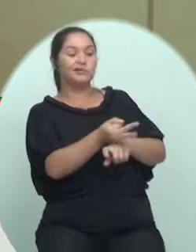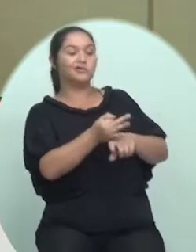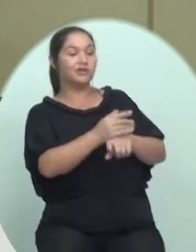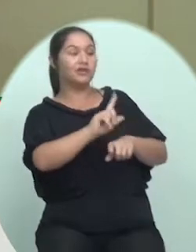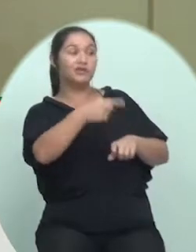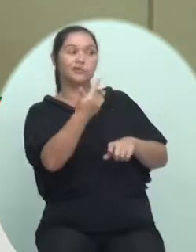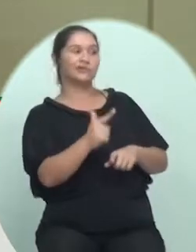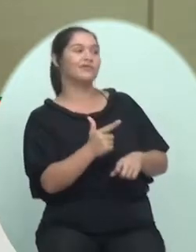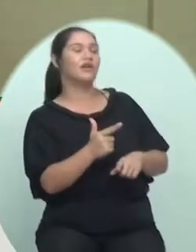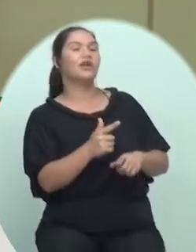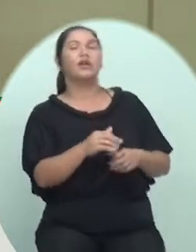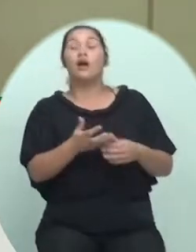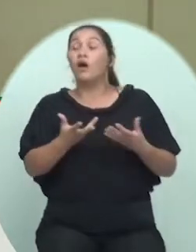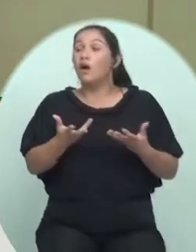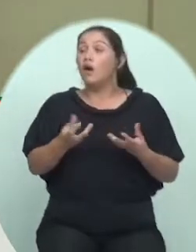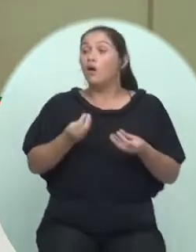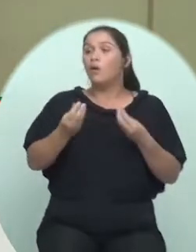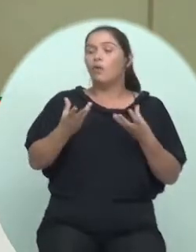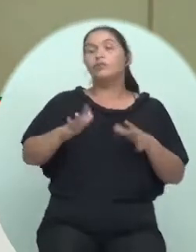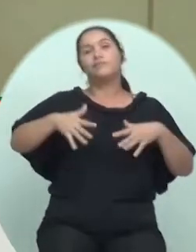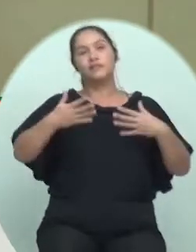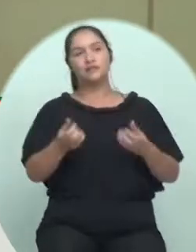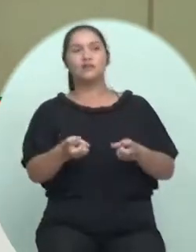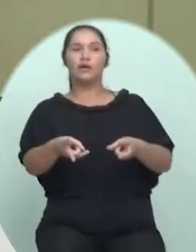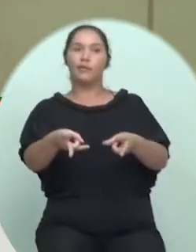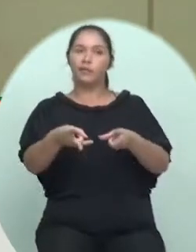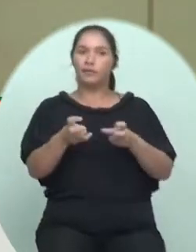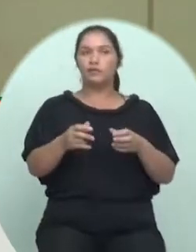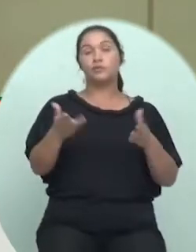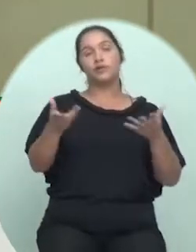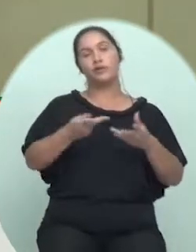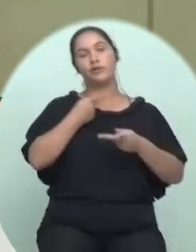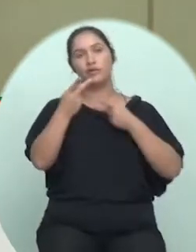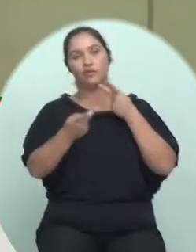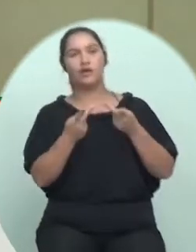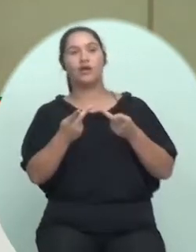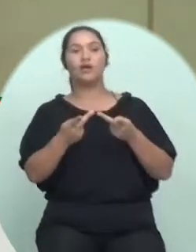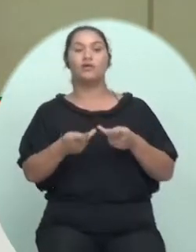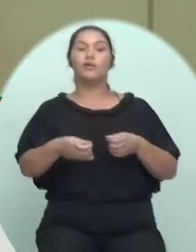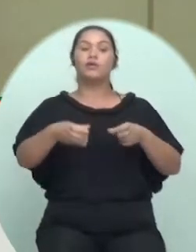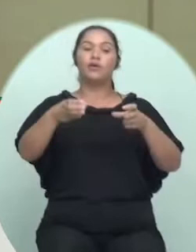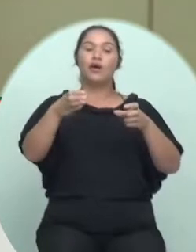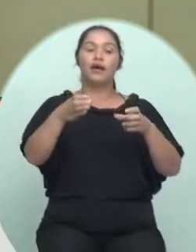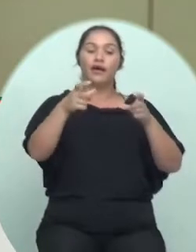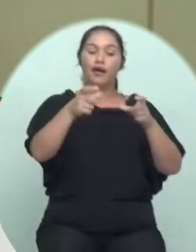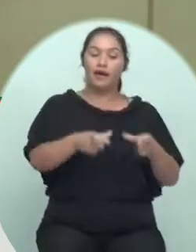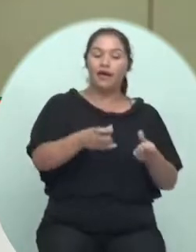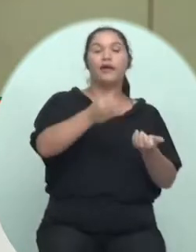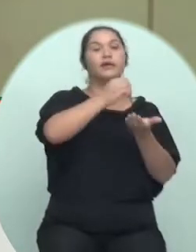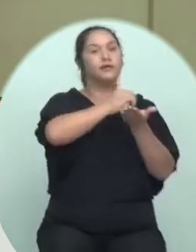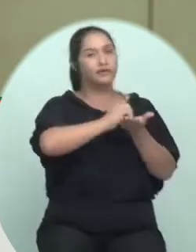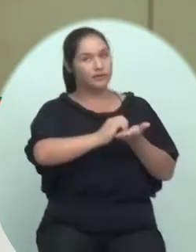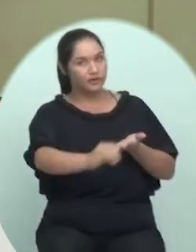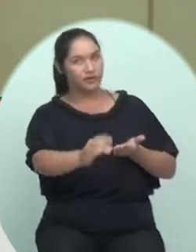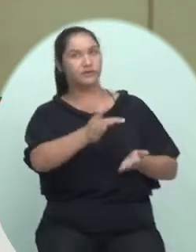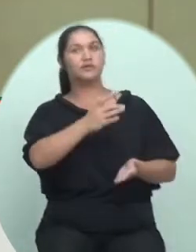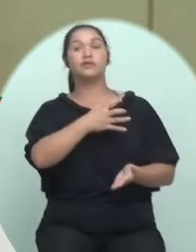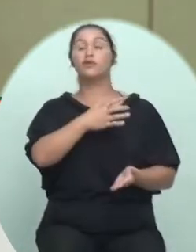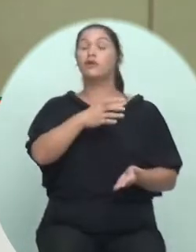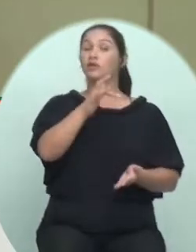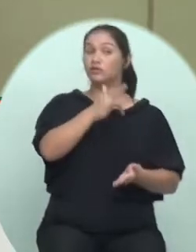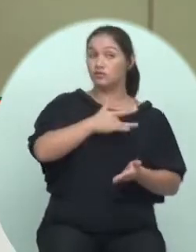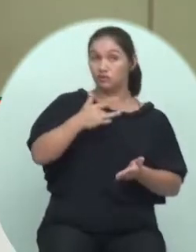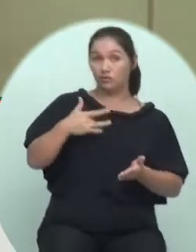que a Secretaria Municipal da Saúde tome providências com relação a isso. Afinal de contas, vereador Paulo Ferrarese,